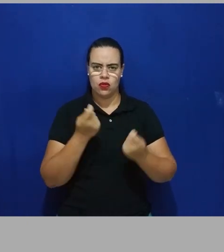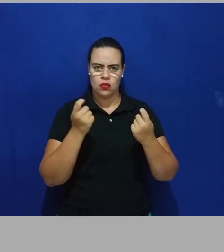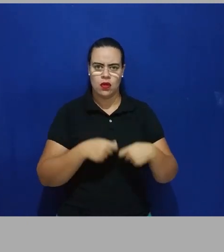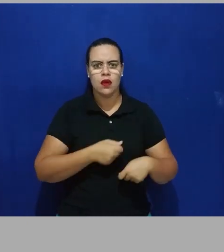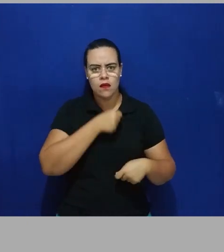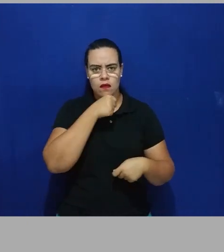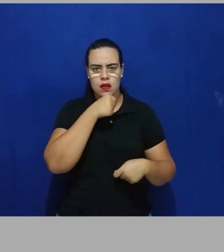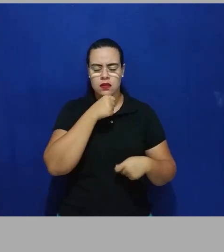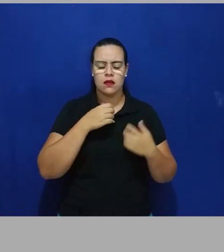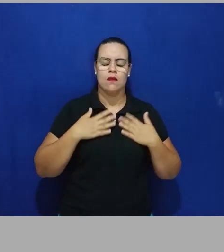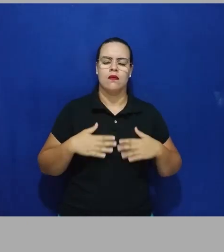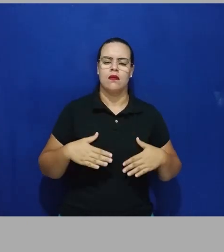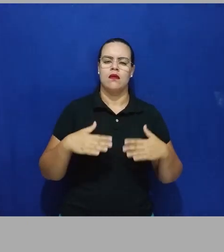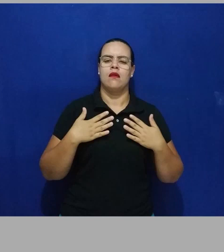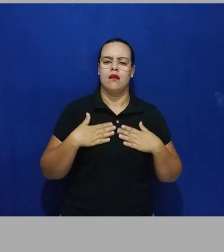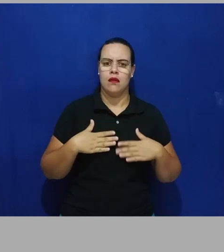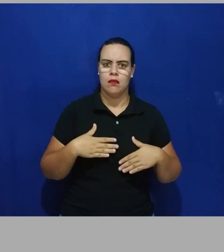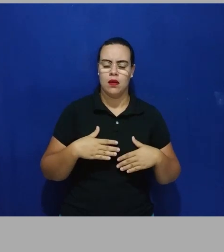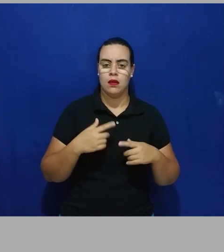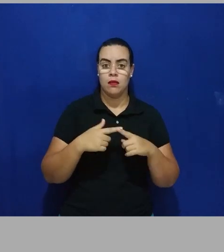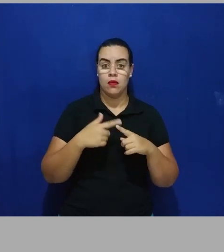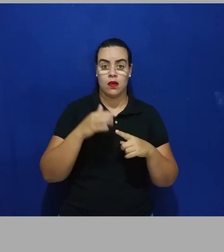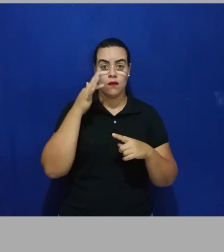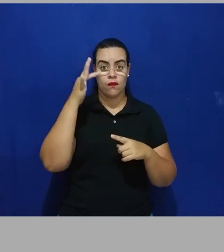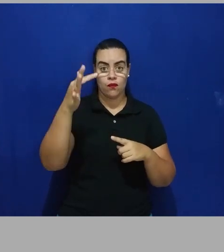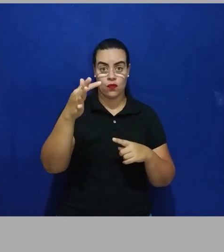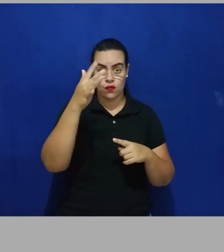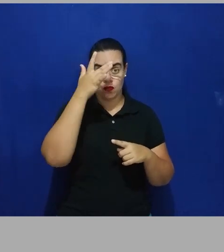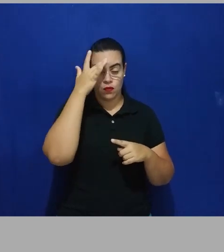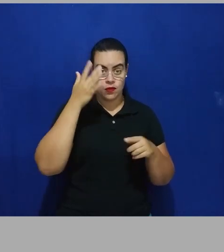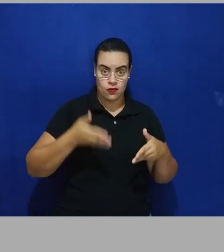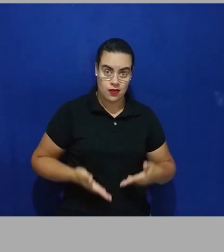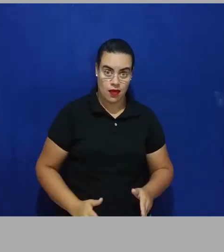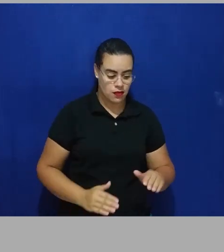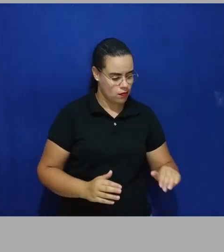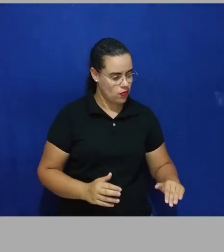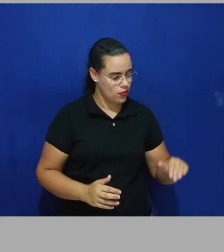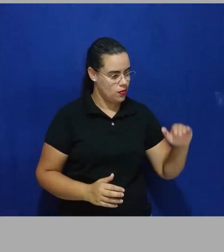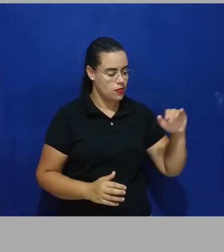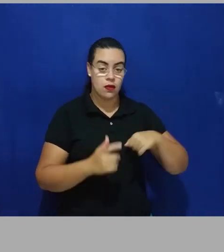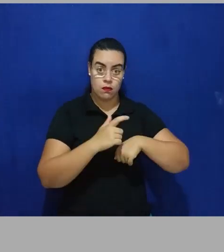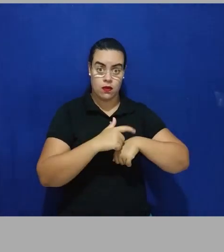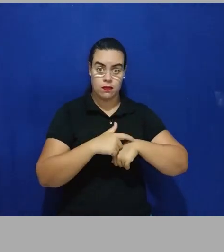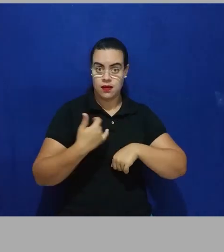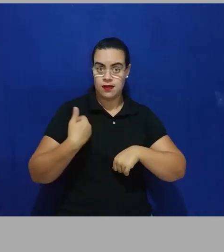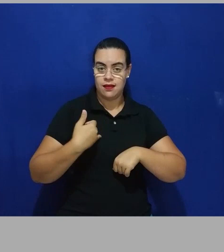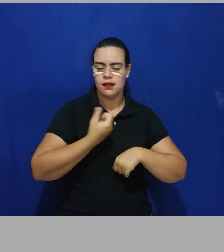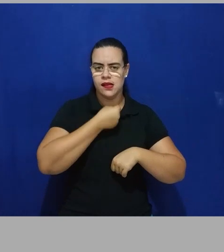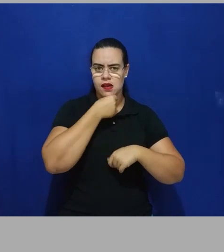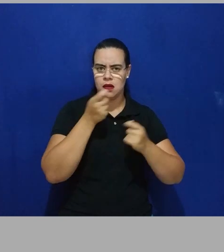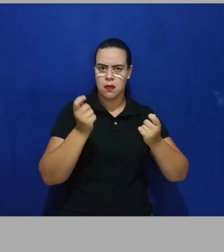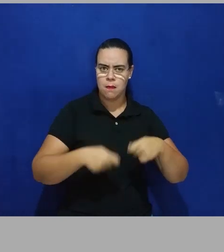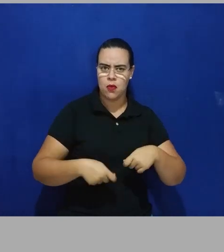que nós possamos envelhecer tranquilamente. Para que quem vem depois de nós, quando chegar no seu momento